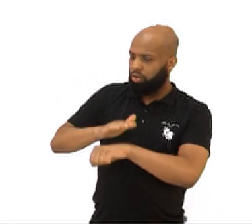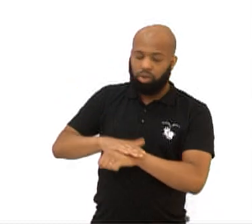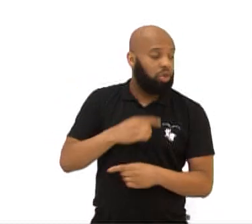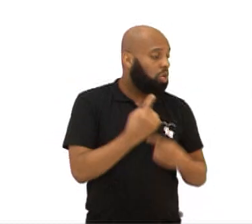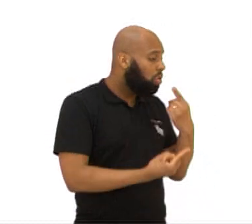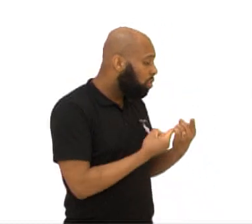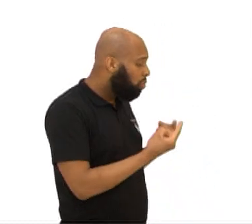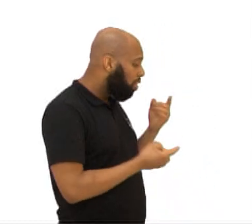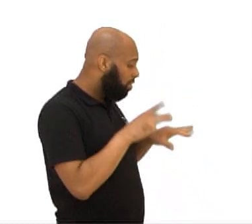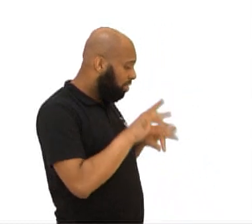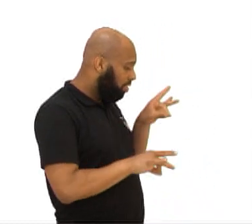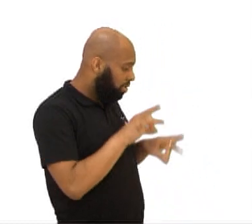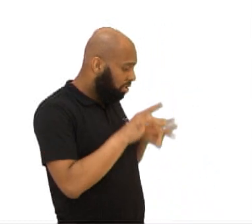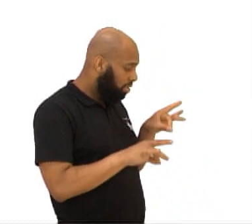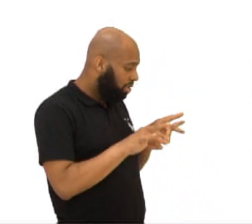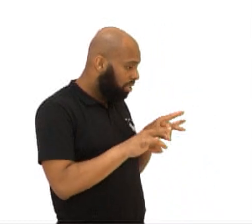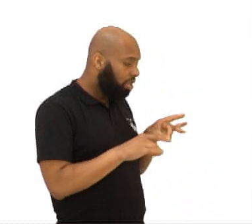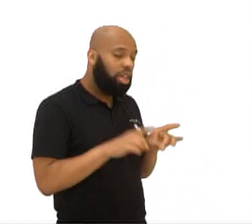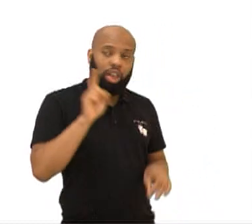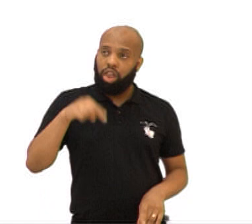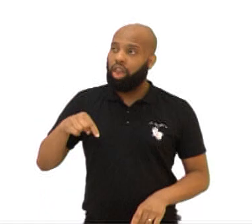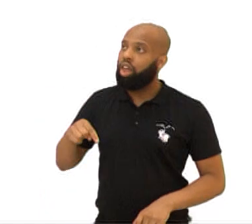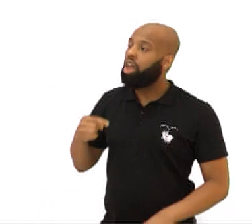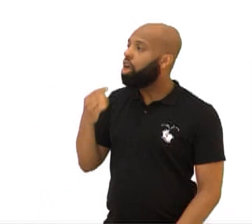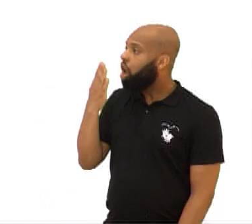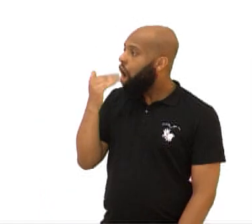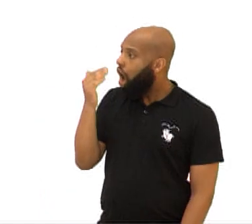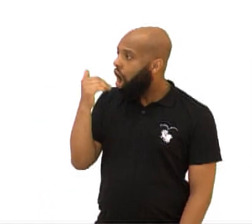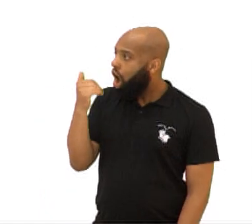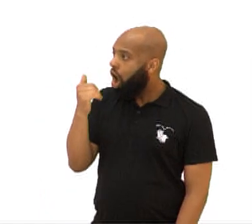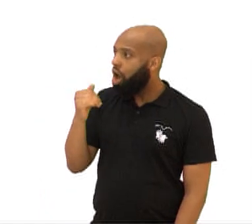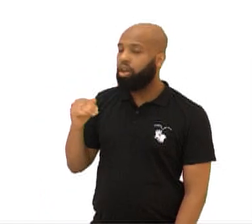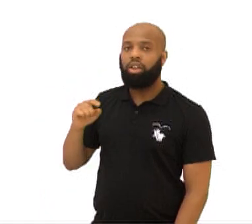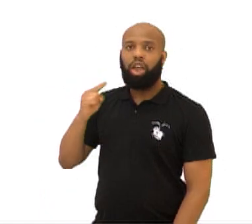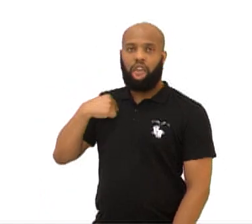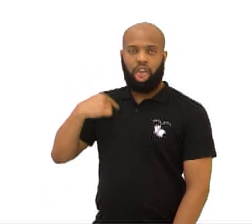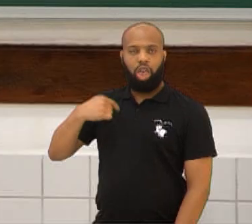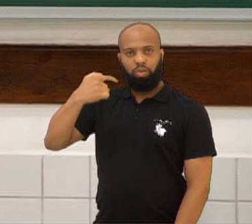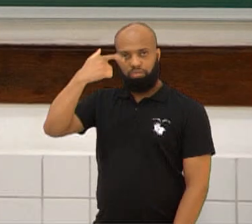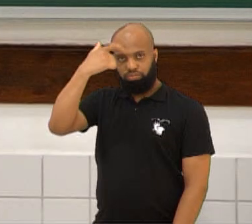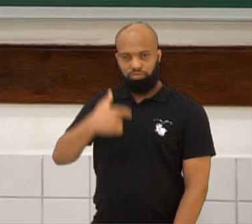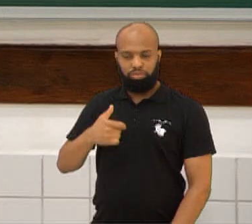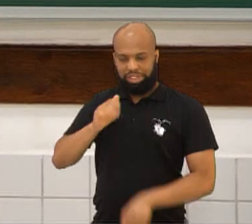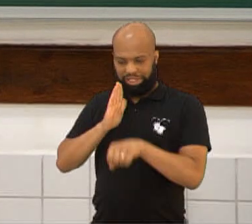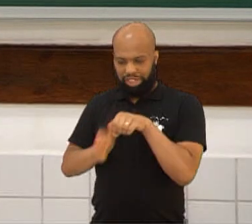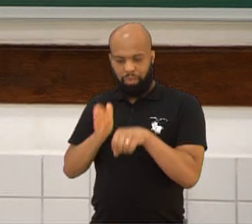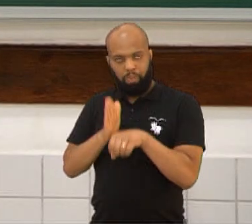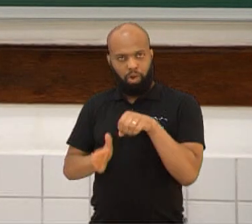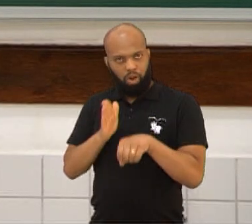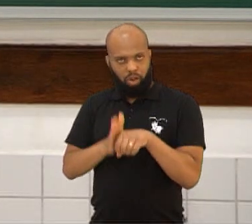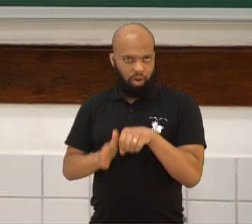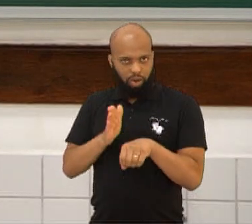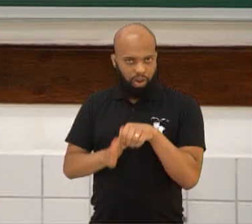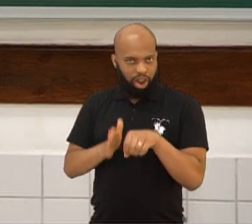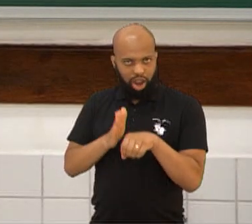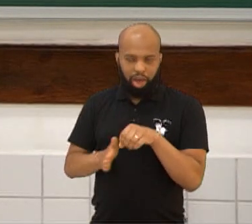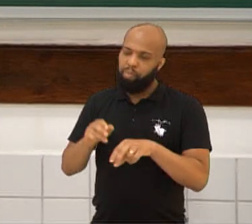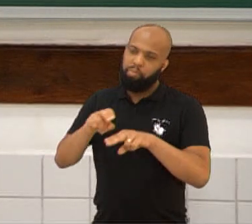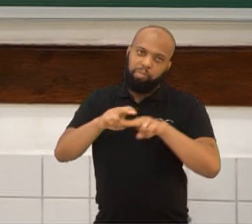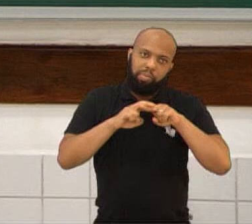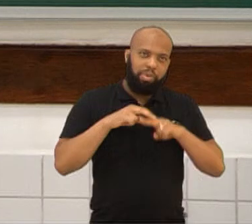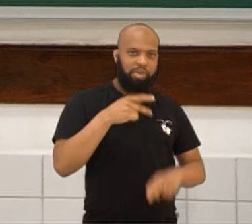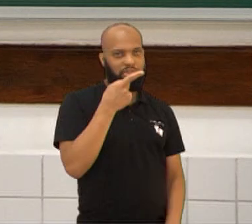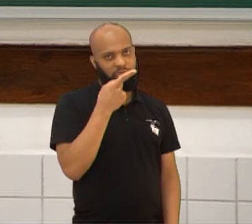é a peça? Nutrição e os 4 grupos alimentares. Eu sou a cebola. É por isso que ele vai fazer os colegas chorarem,